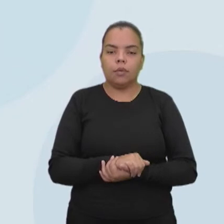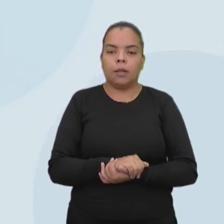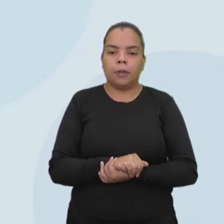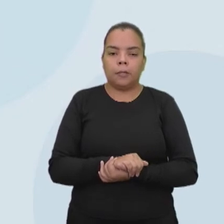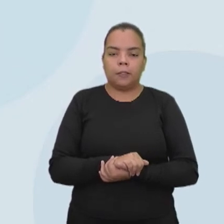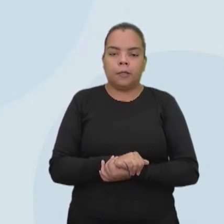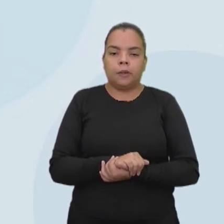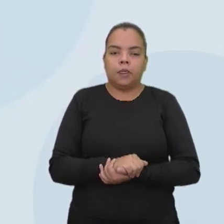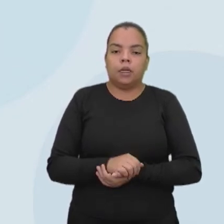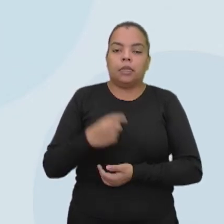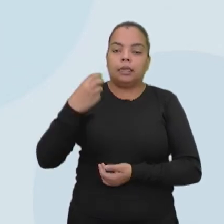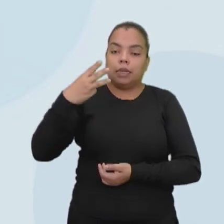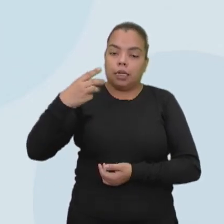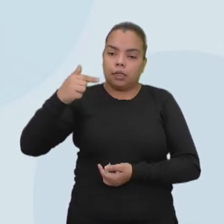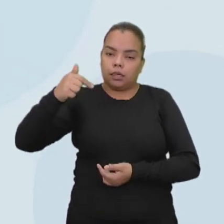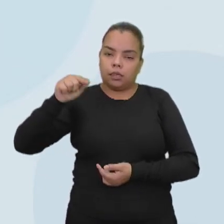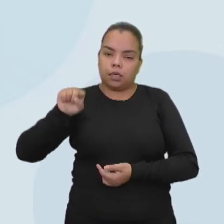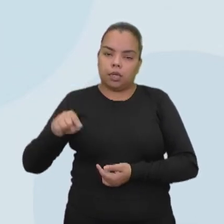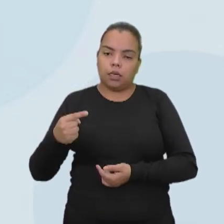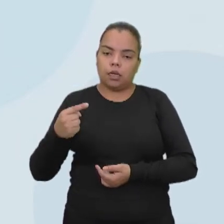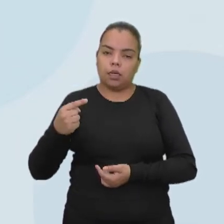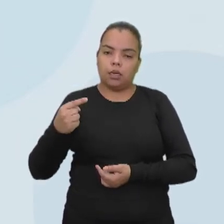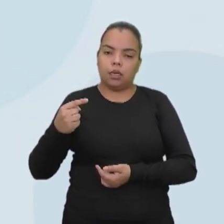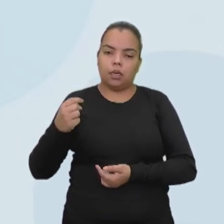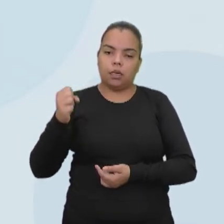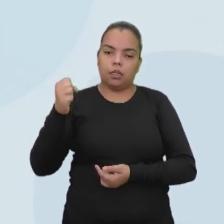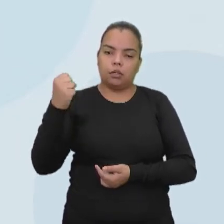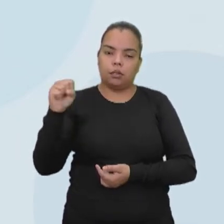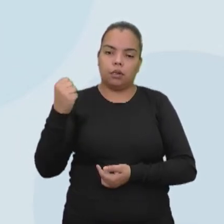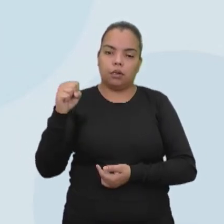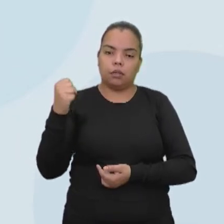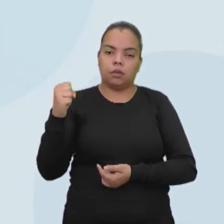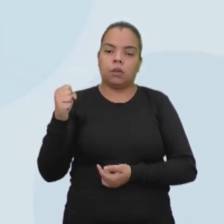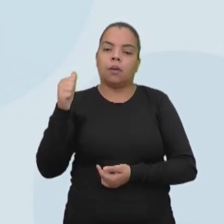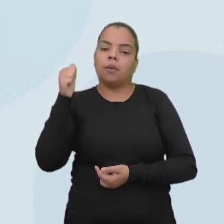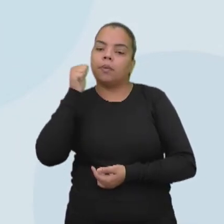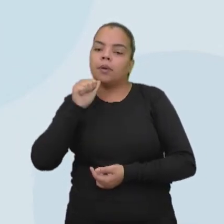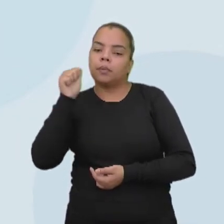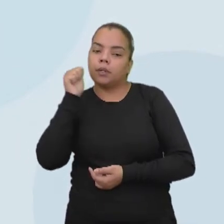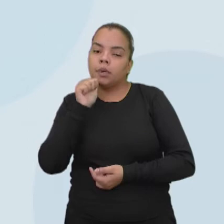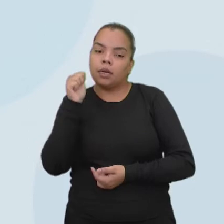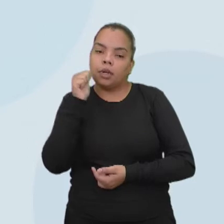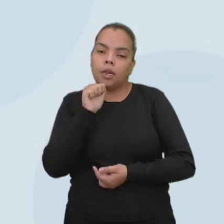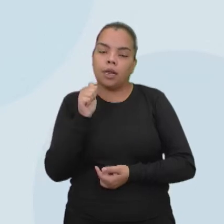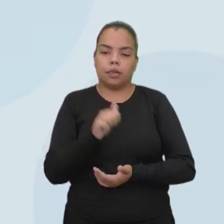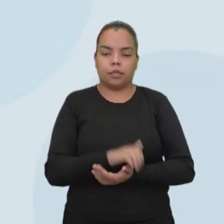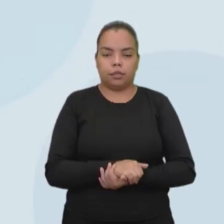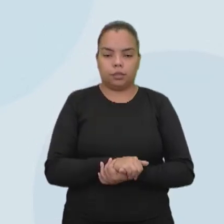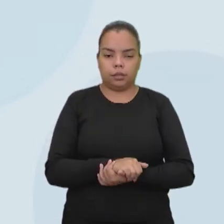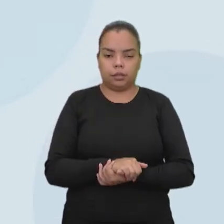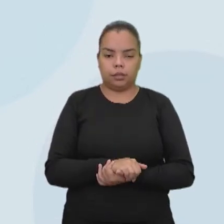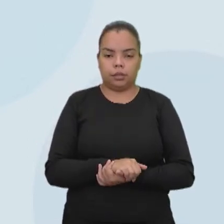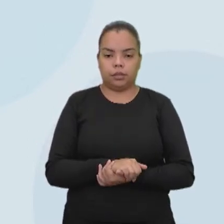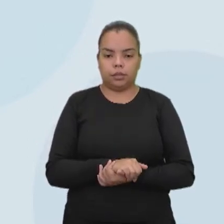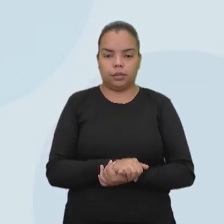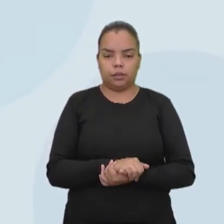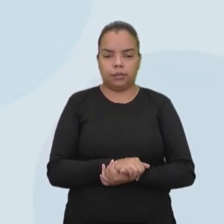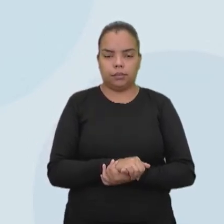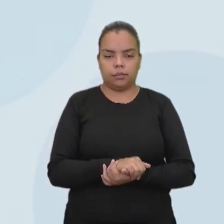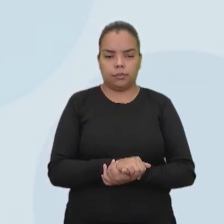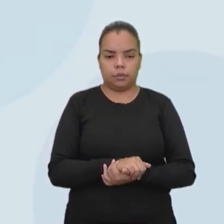62,2% ocupados por homens, 33,8% ocupado por mulheres. Tá certo?